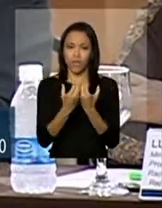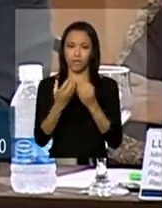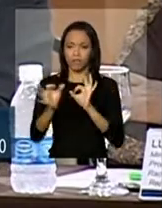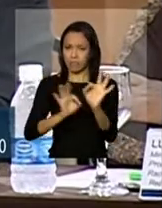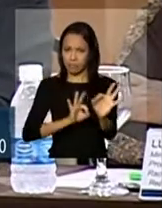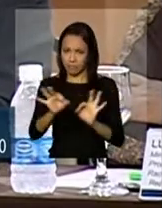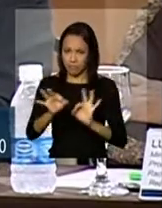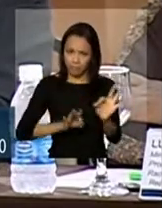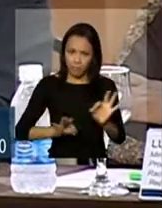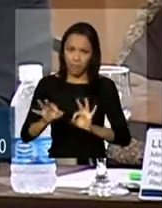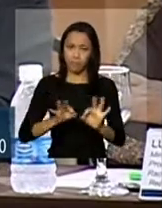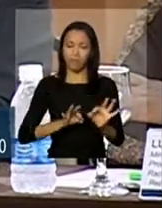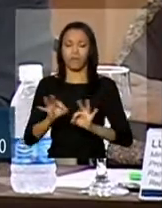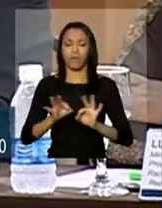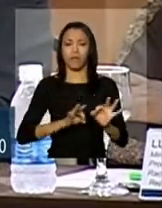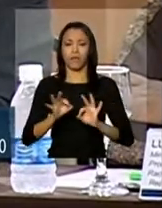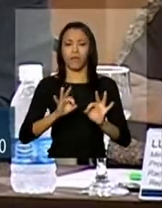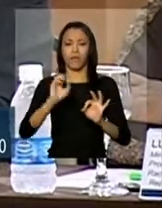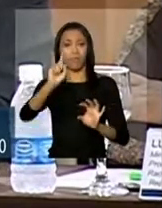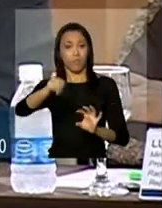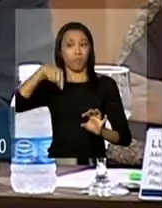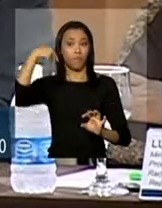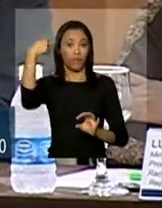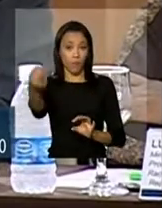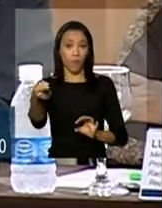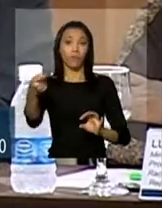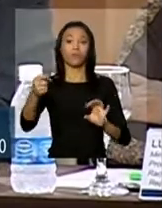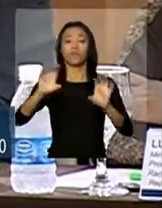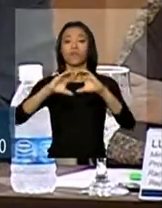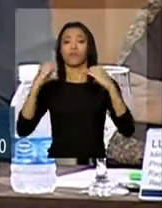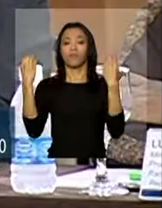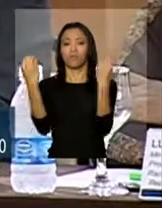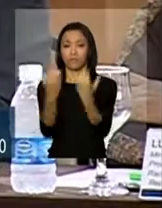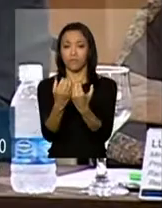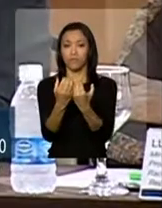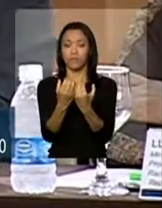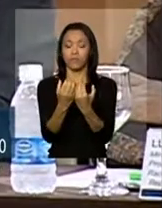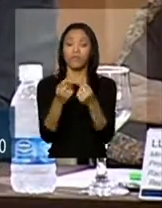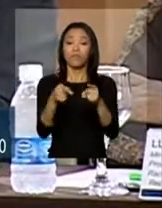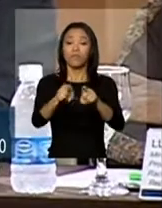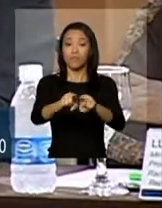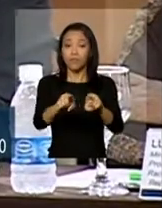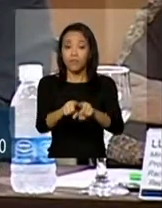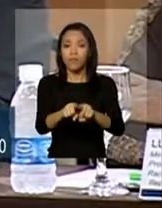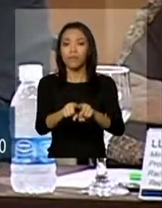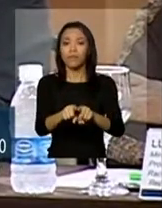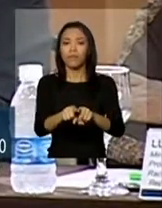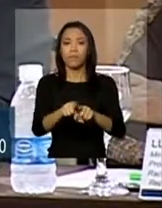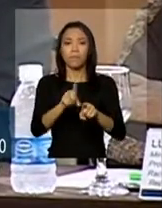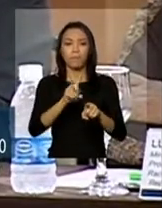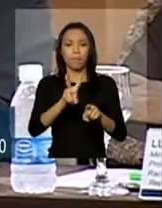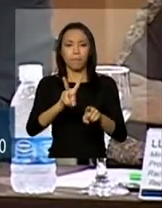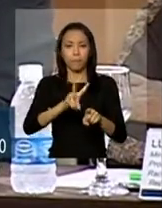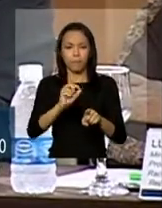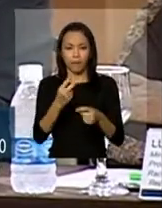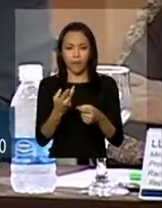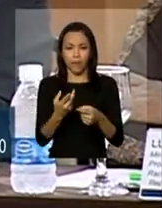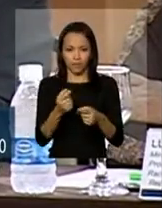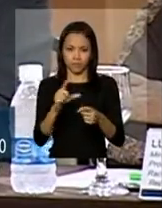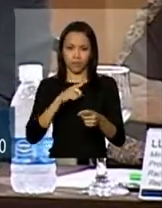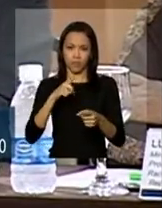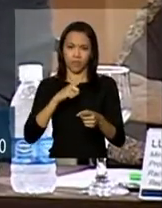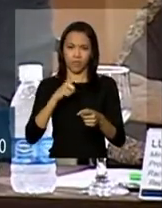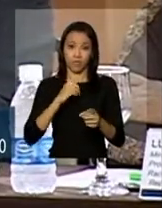para a Conferência de População e Desenvolvimento e também para o High Level Segment da Assembleia